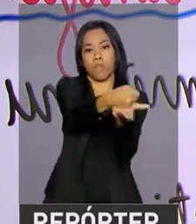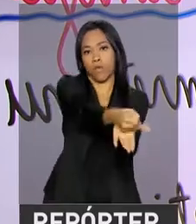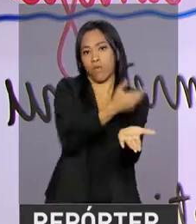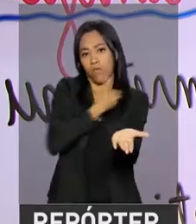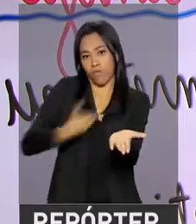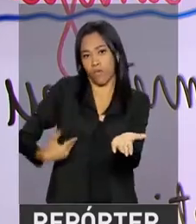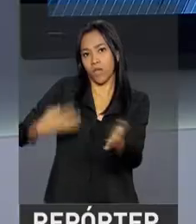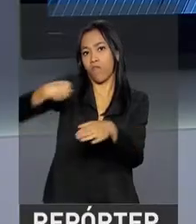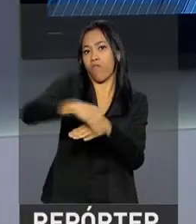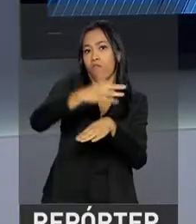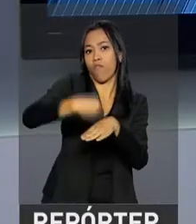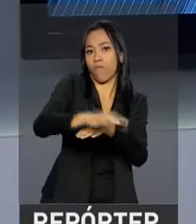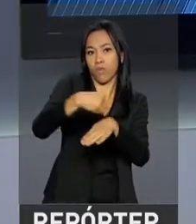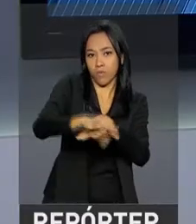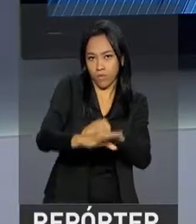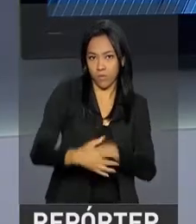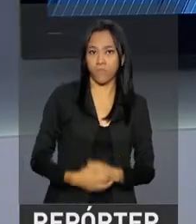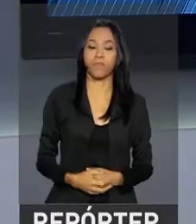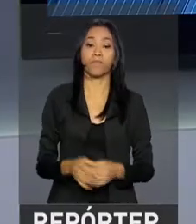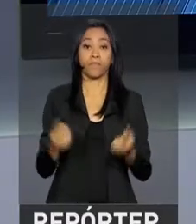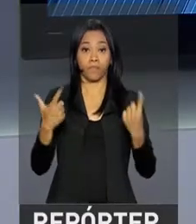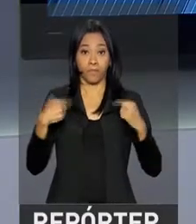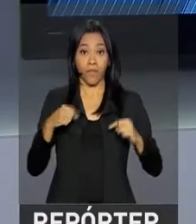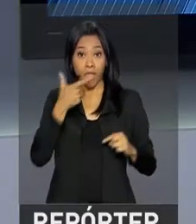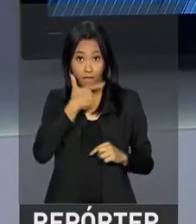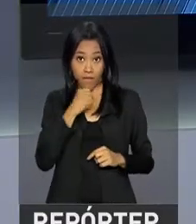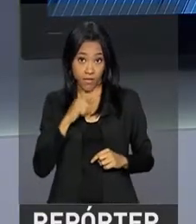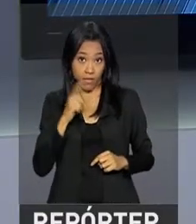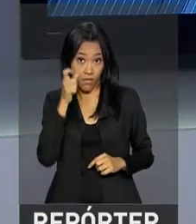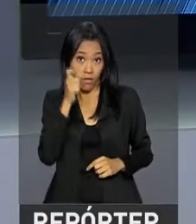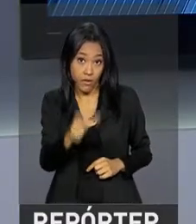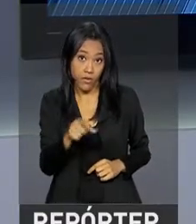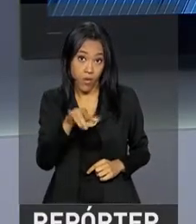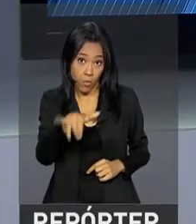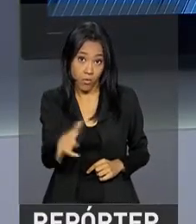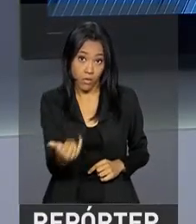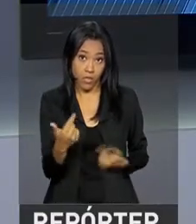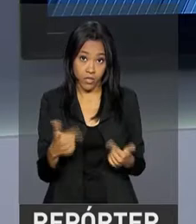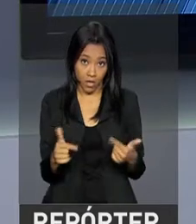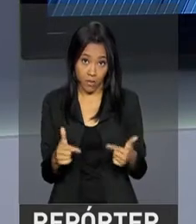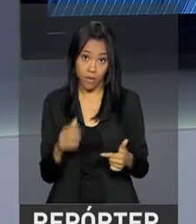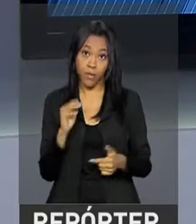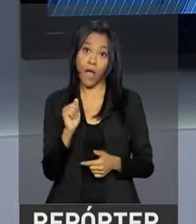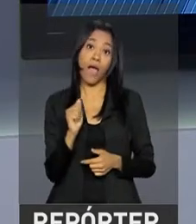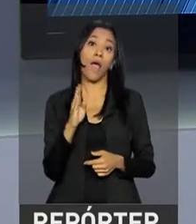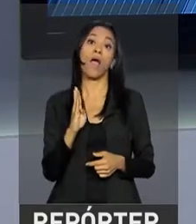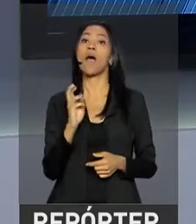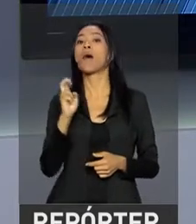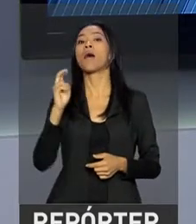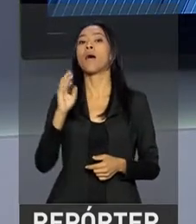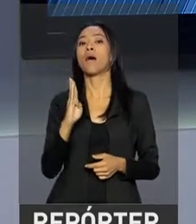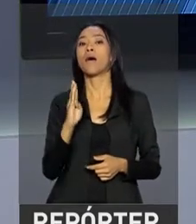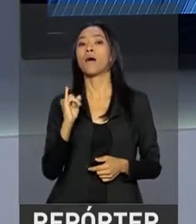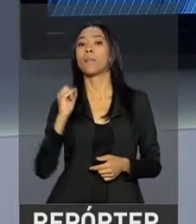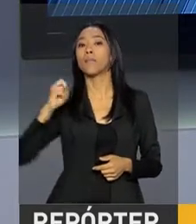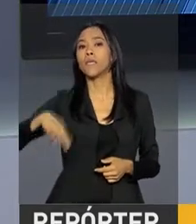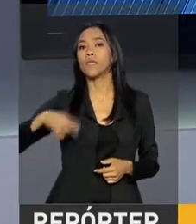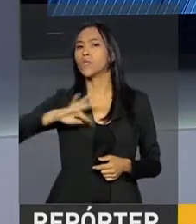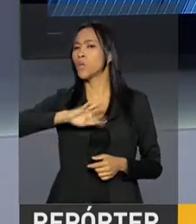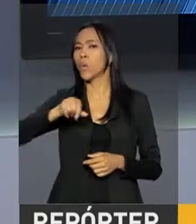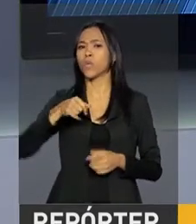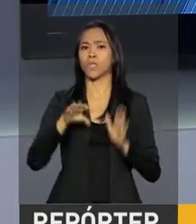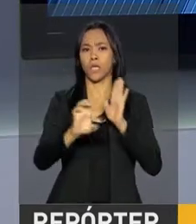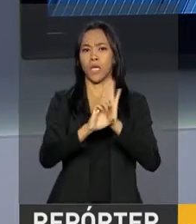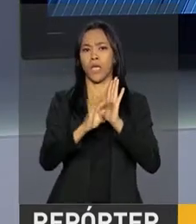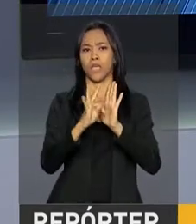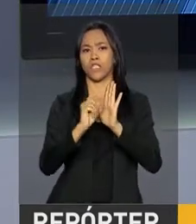suas informações para quem se interessou sobre a oportunidade de trabalho na bim todas as informações e edital completo